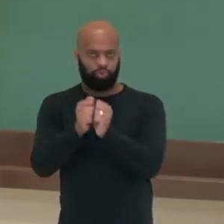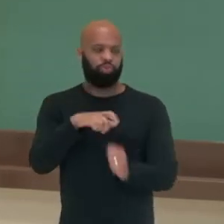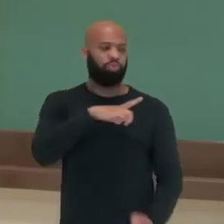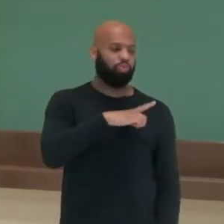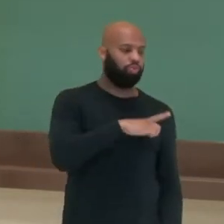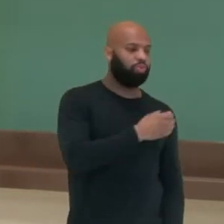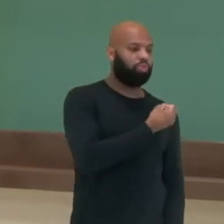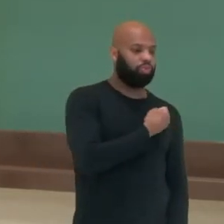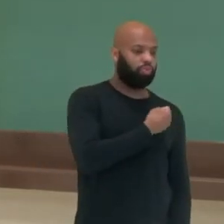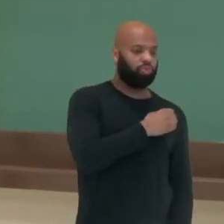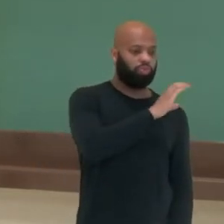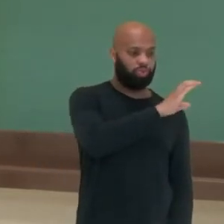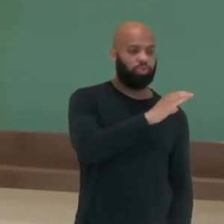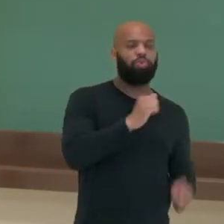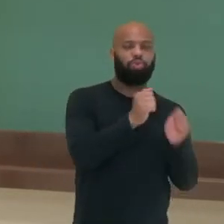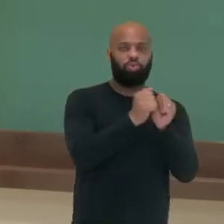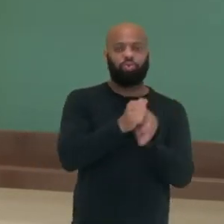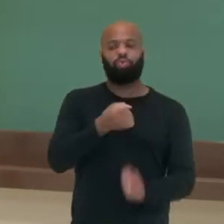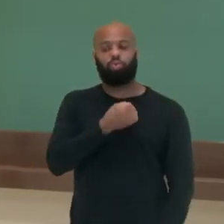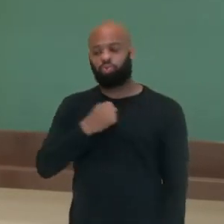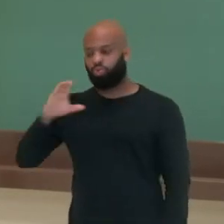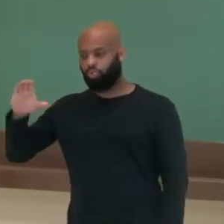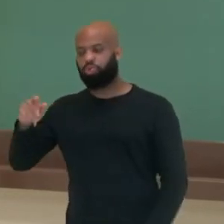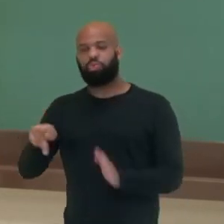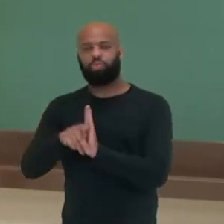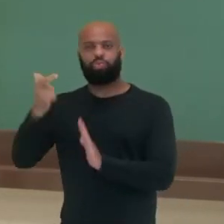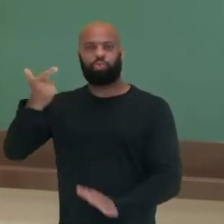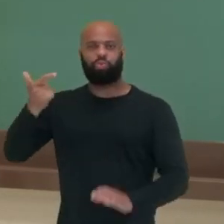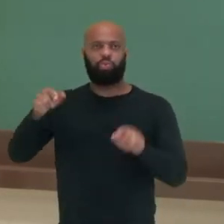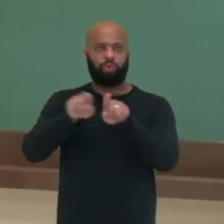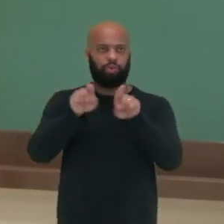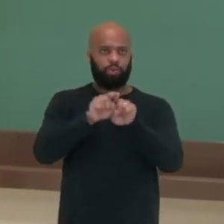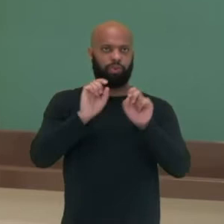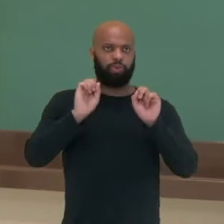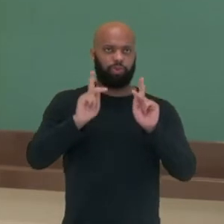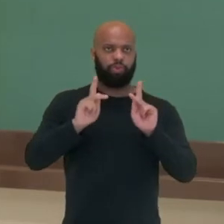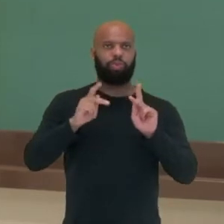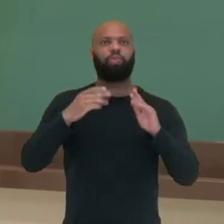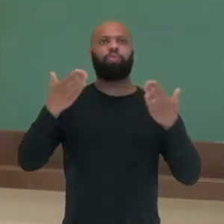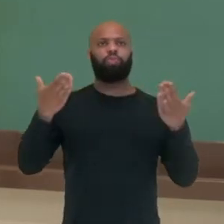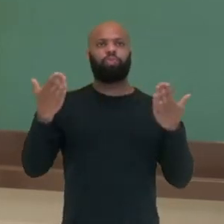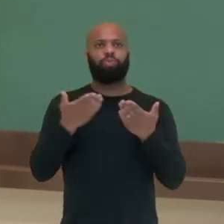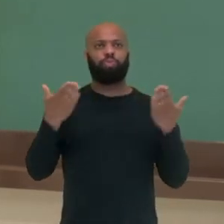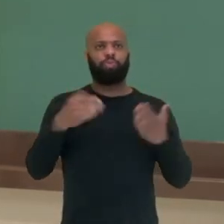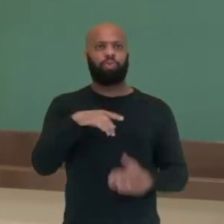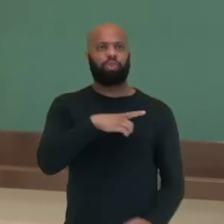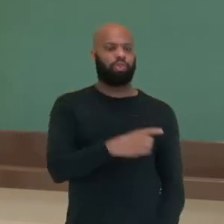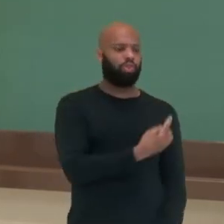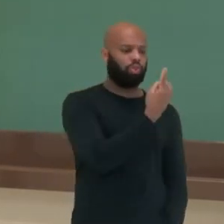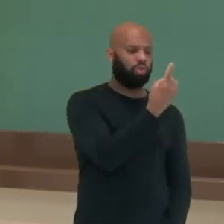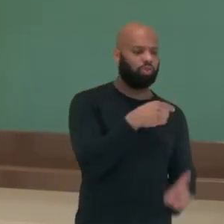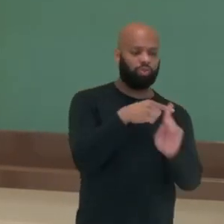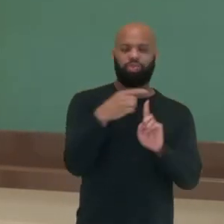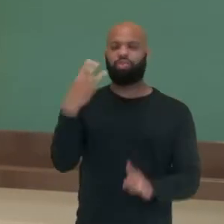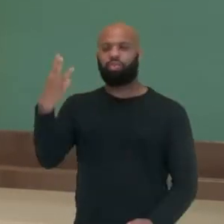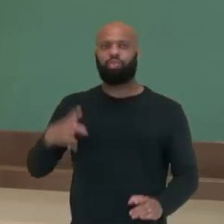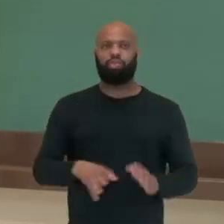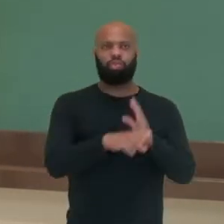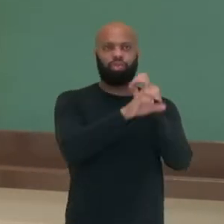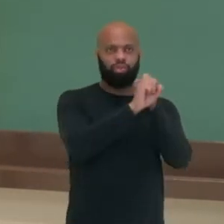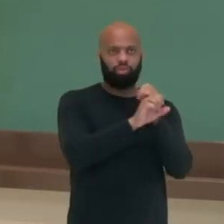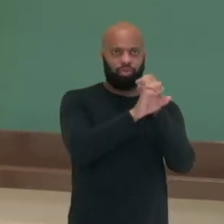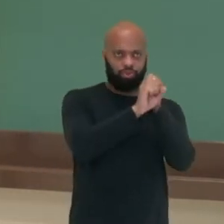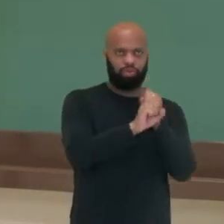parte imaginária do primeiro, mais a parte imaginária do segundo. Então, portanto, ficamos com 1 mais 3